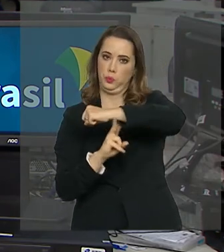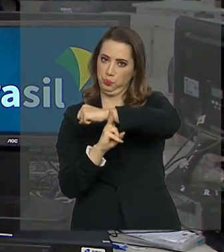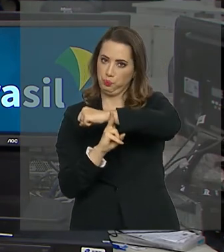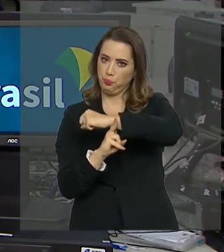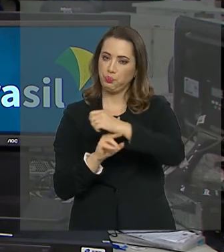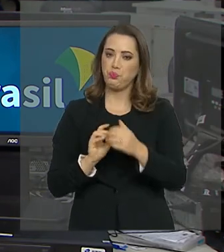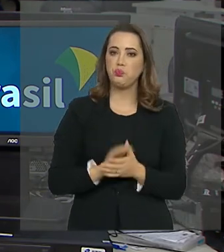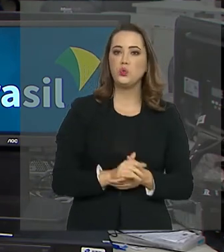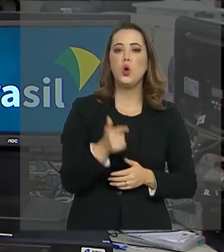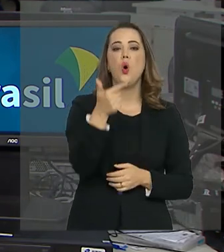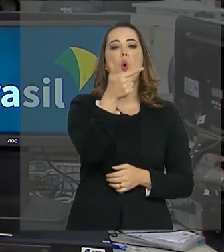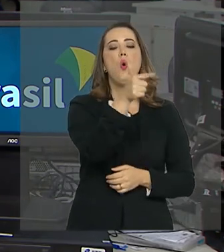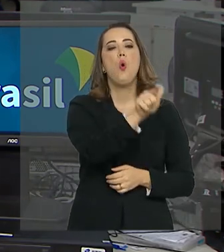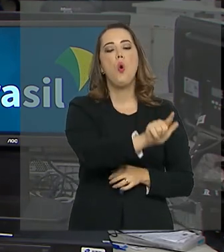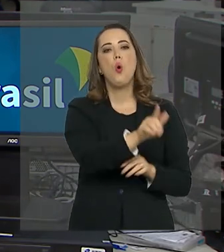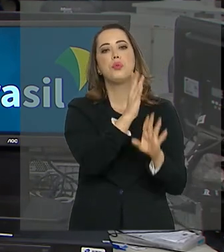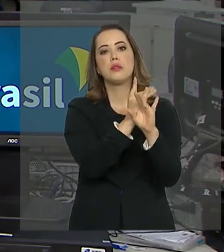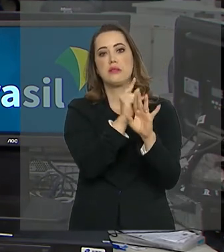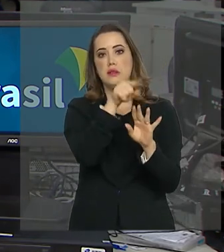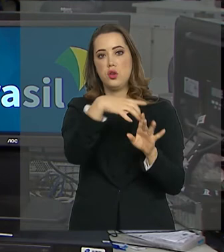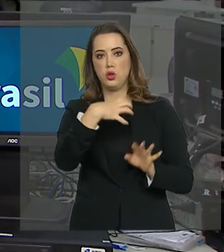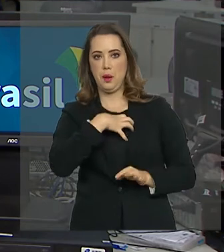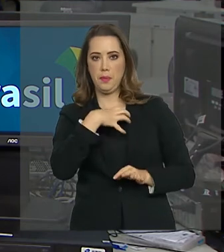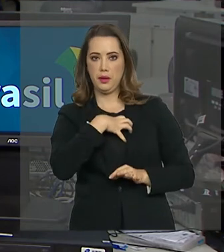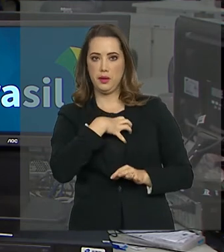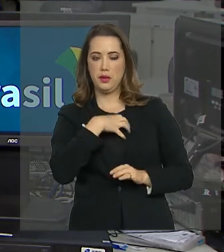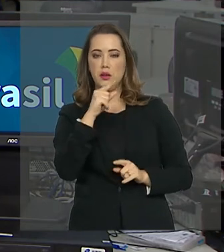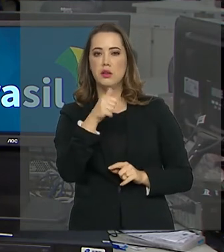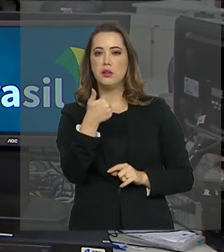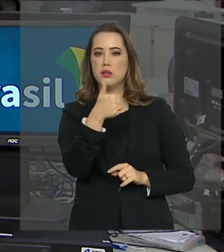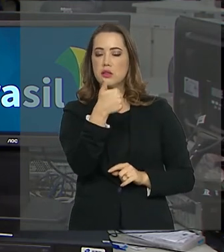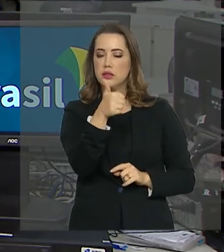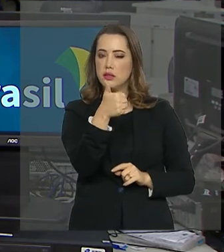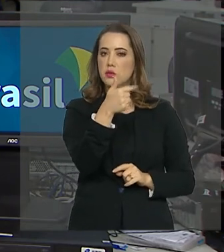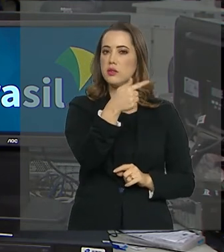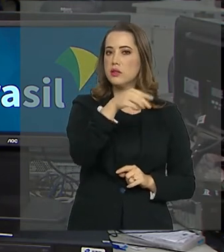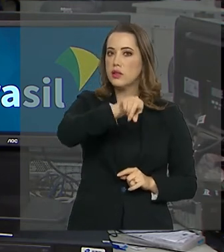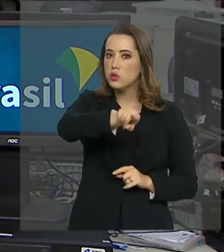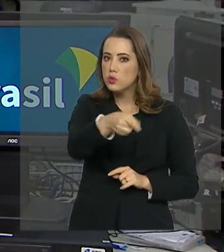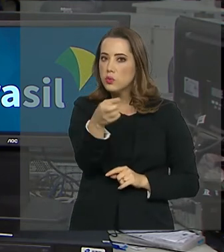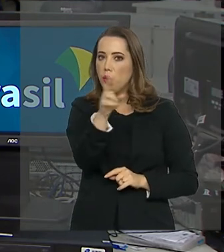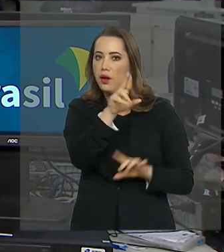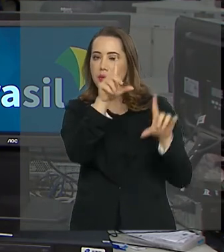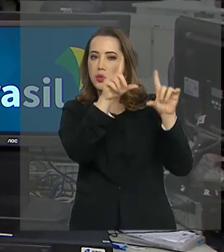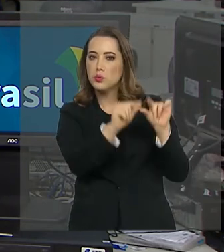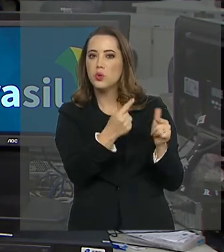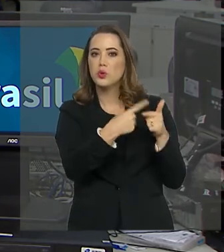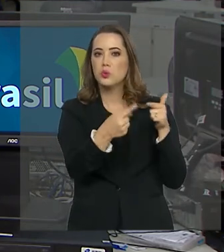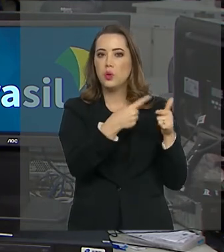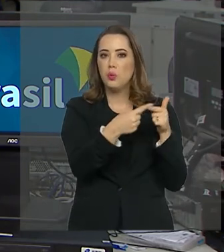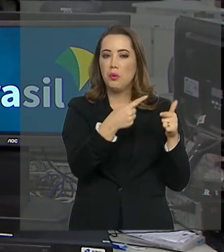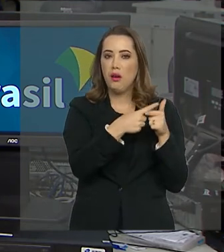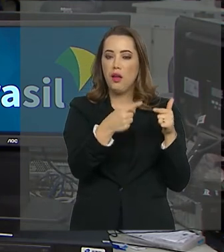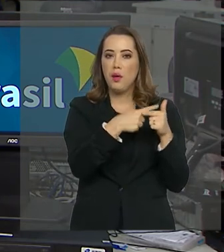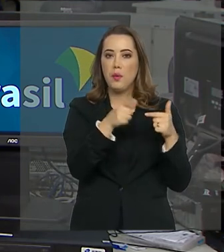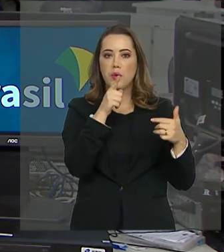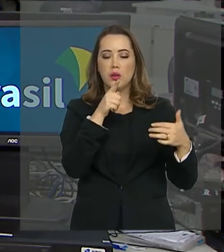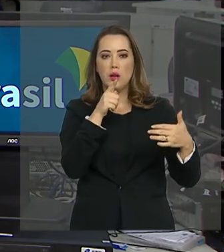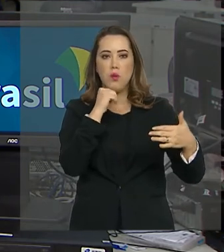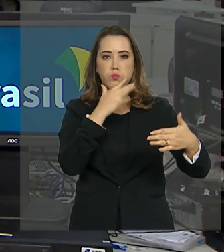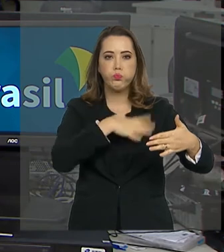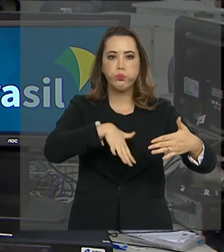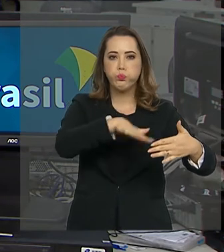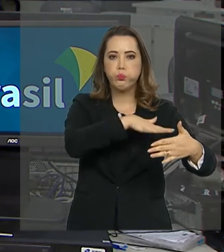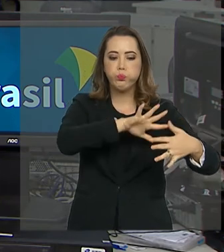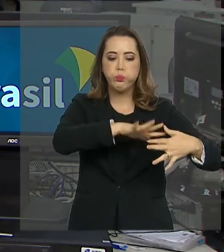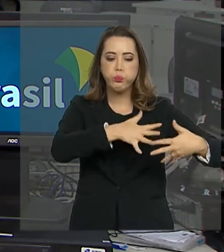de Pedro Alexandre, na Bahia, irá receber R$ 117.000 para reduzir os efeitos de um colapso de barragem